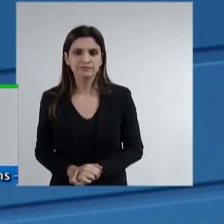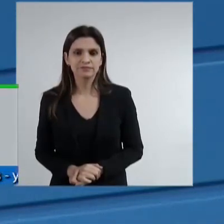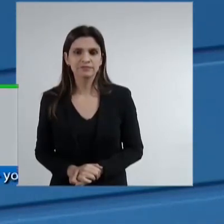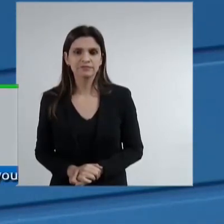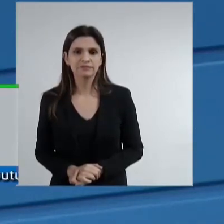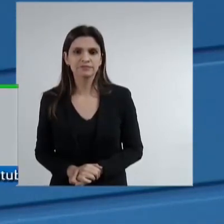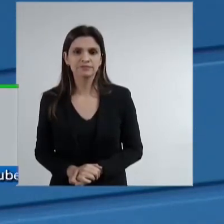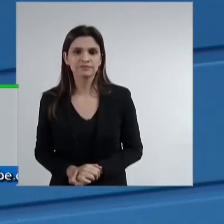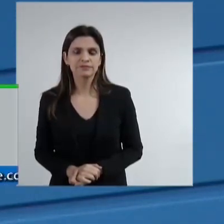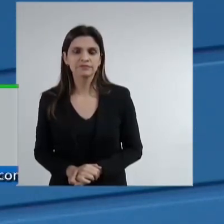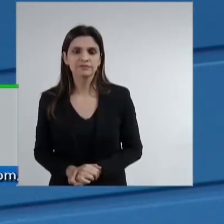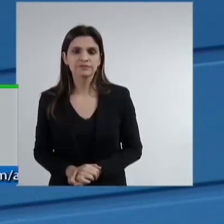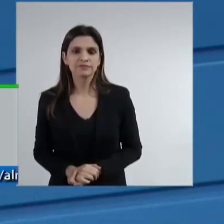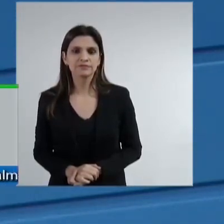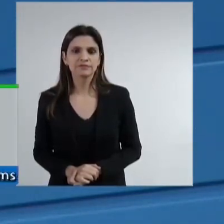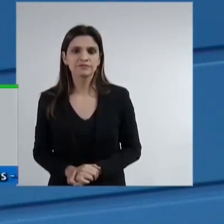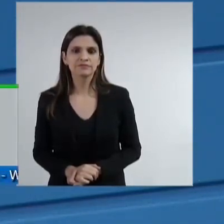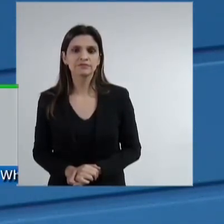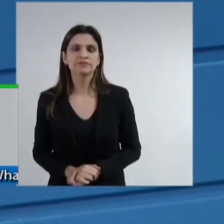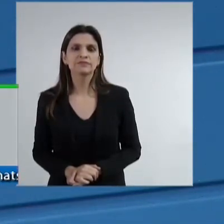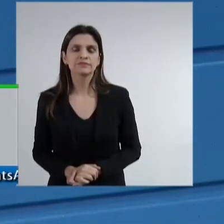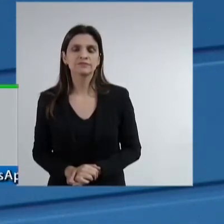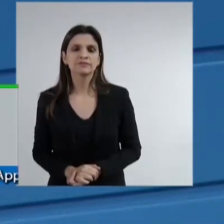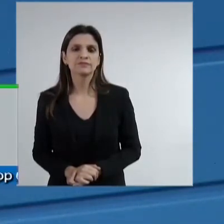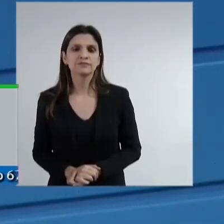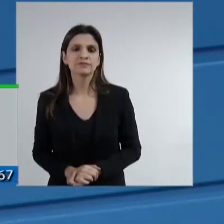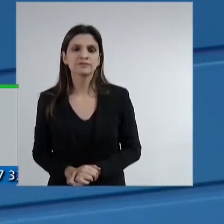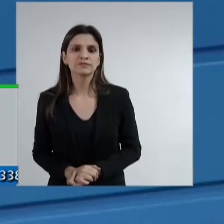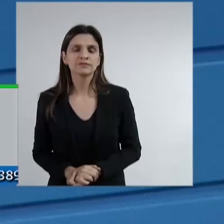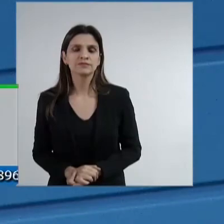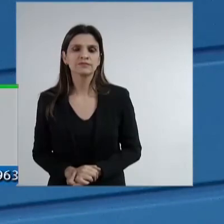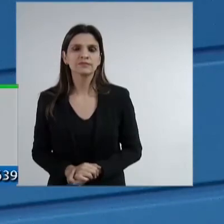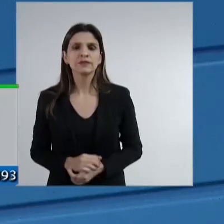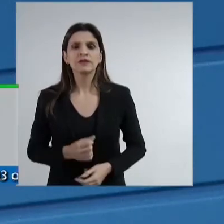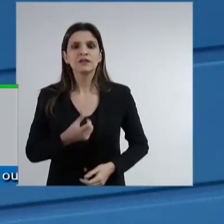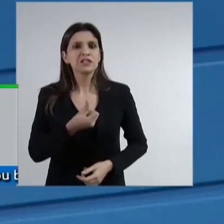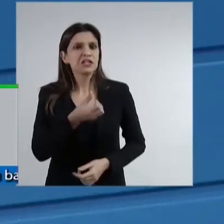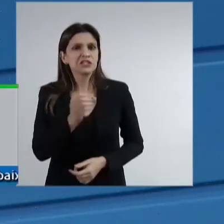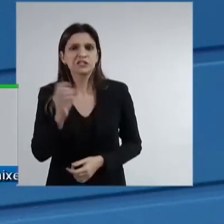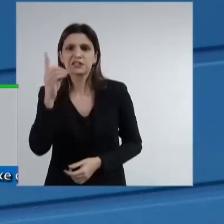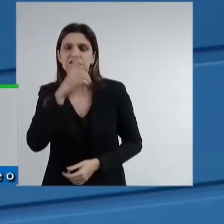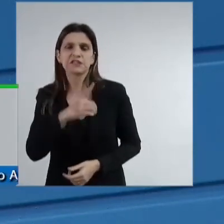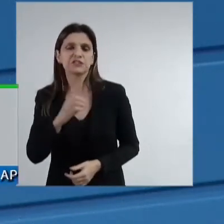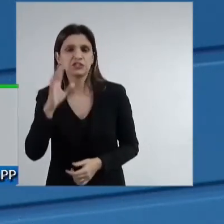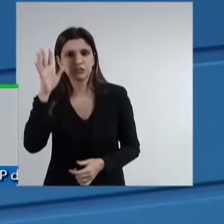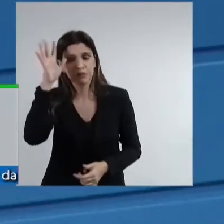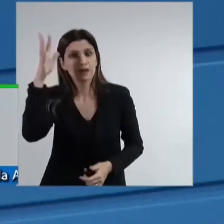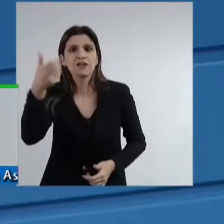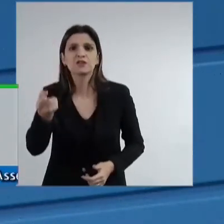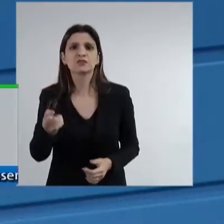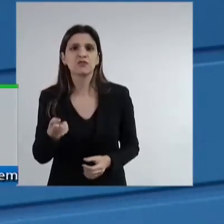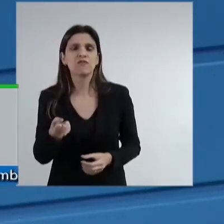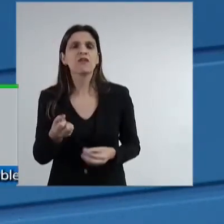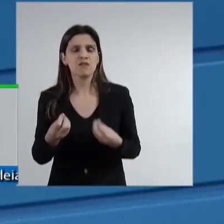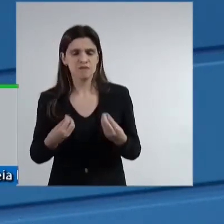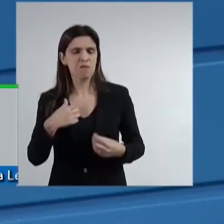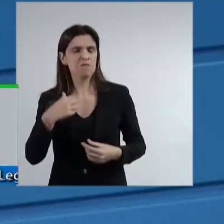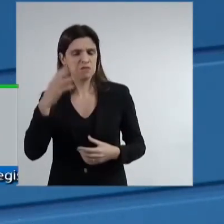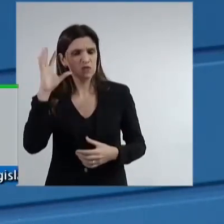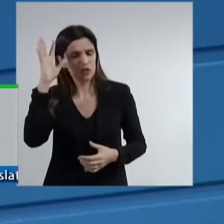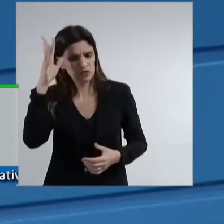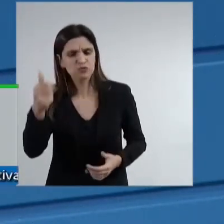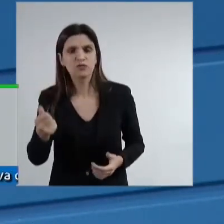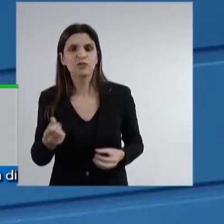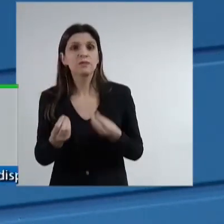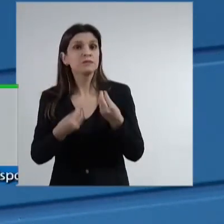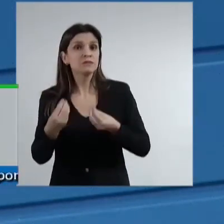dias eu retorno aqui, que eu vou resolver. E o que se percebeu é que o tempo passou e nada andou, está parada a coisa. A verdade é essa, está